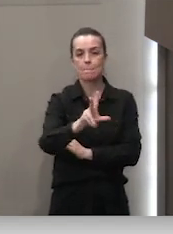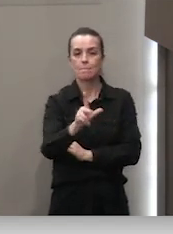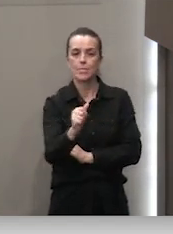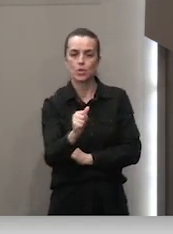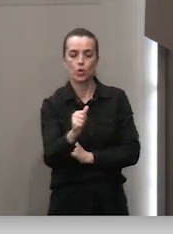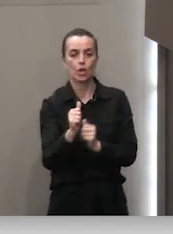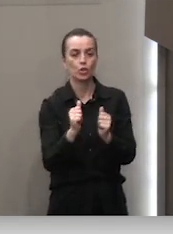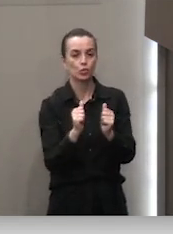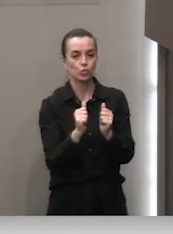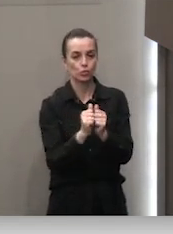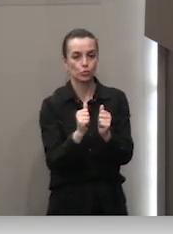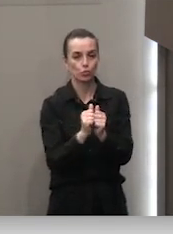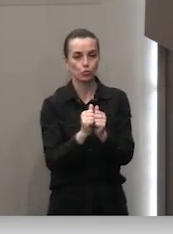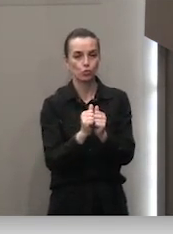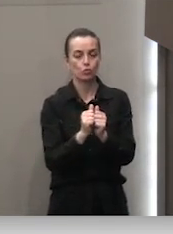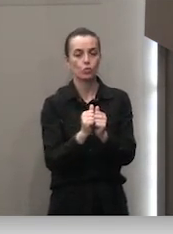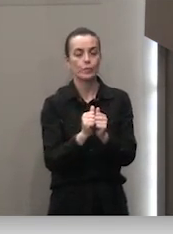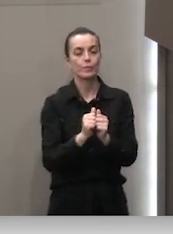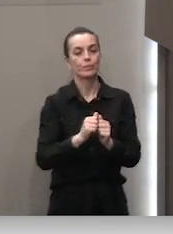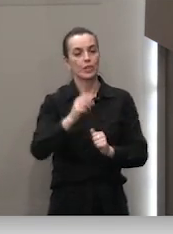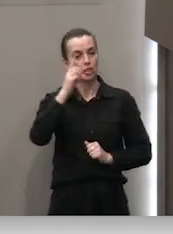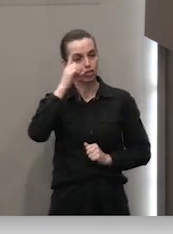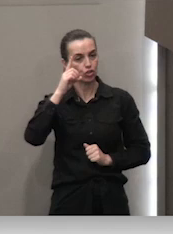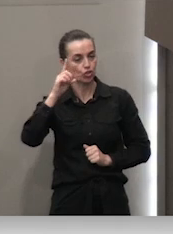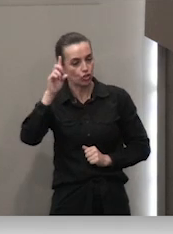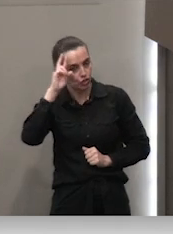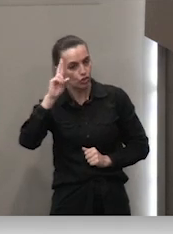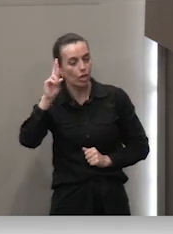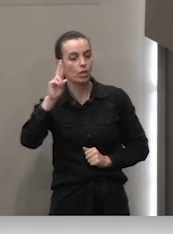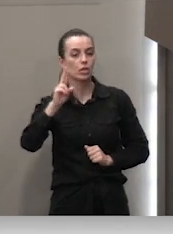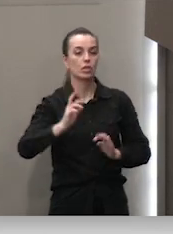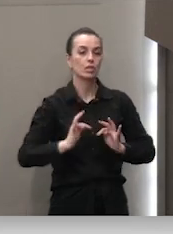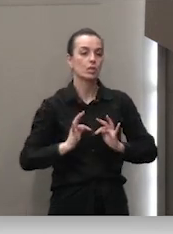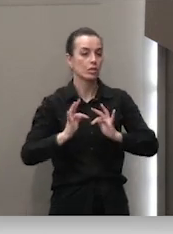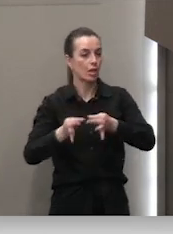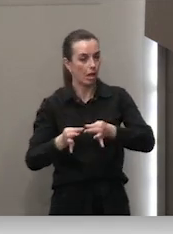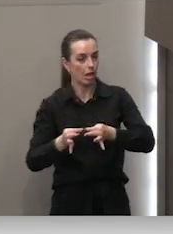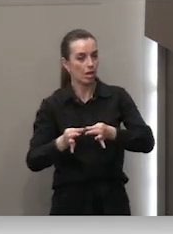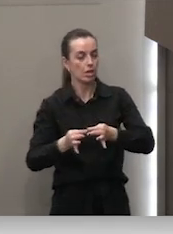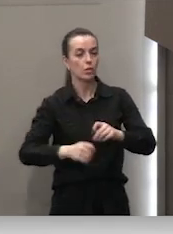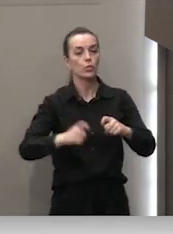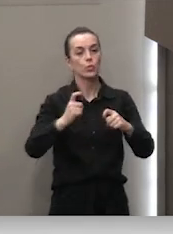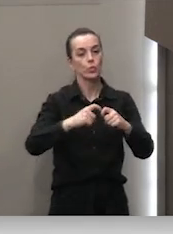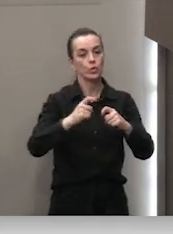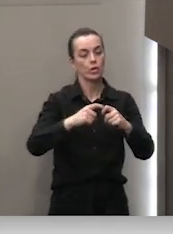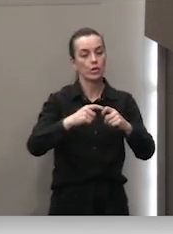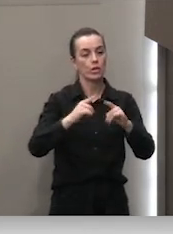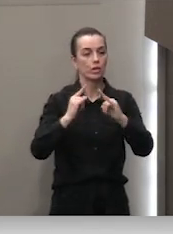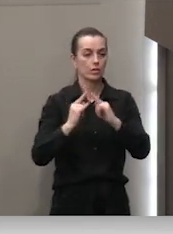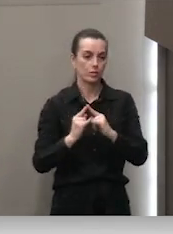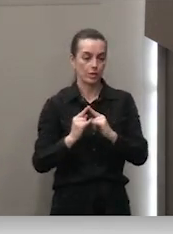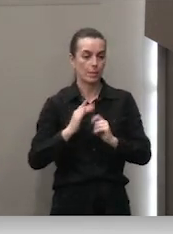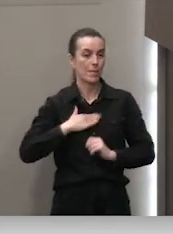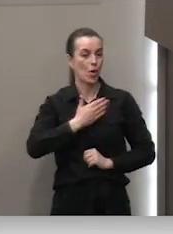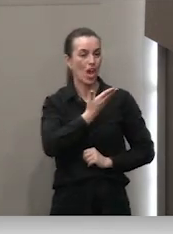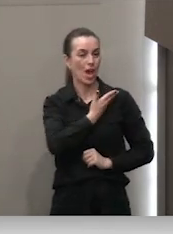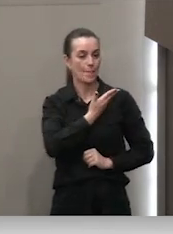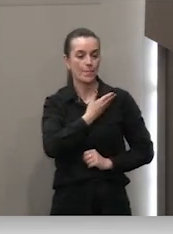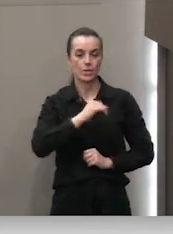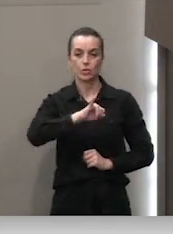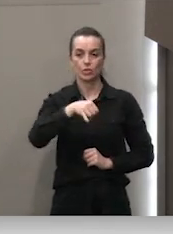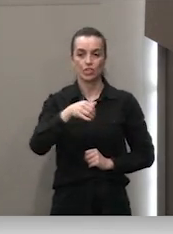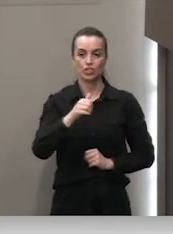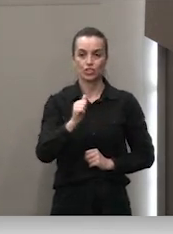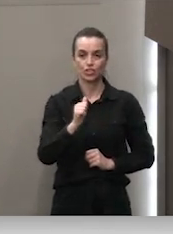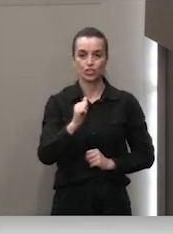junto com o diretor técnico, Dr. Roger Silos, o diretor clínico da instituição, meu amigo, Dr.